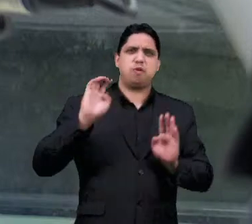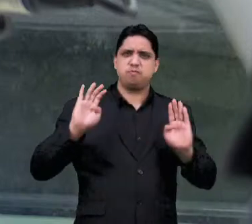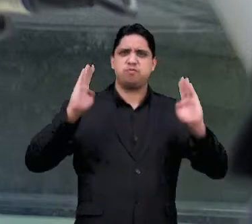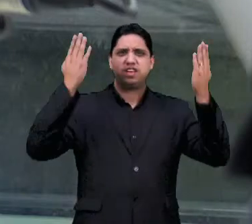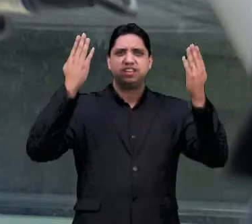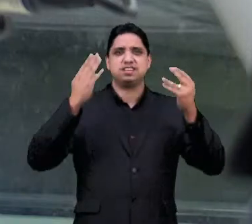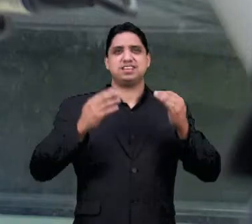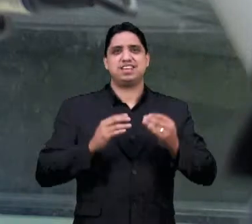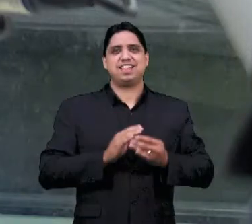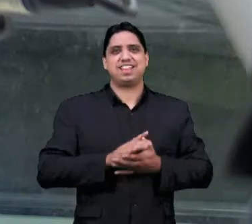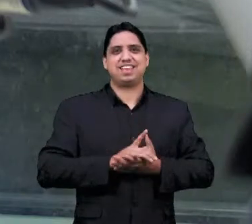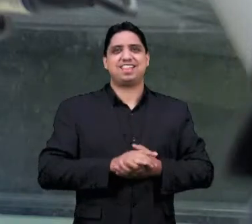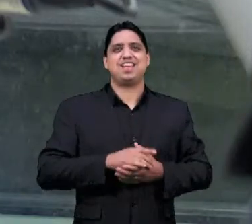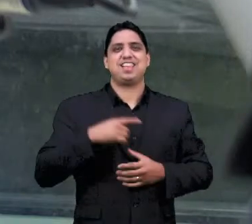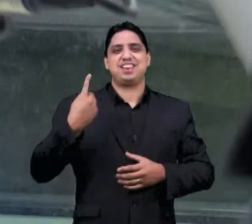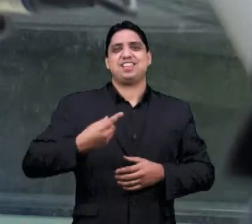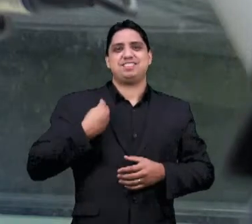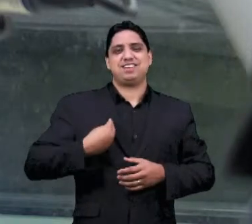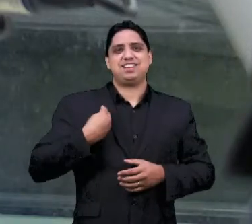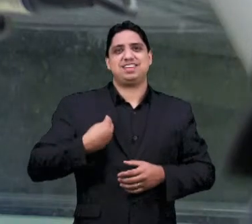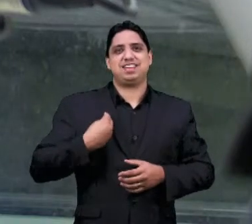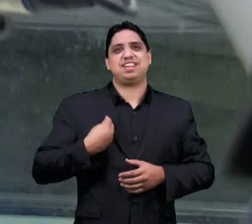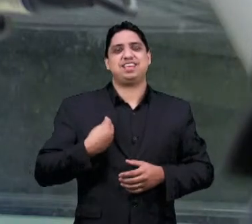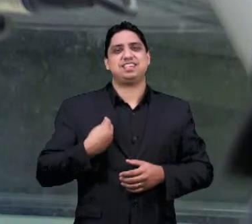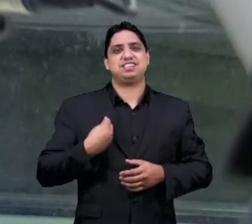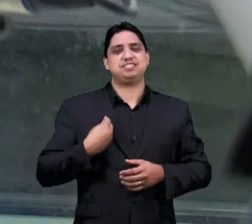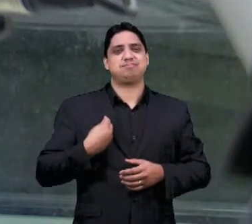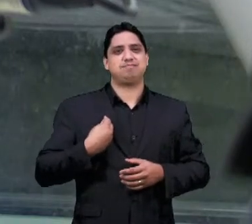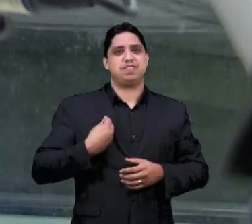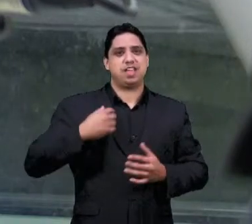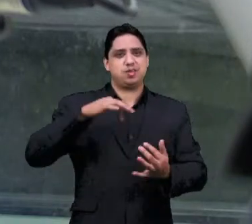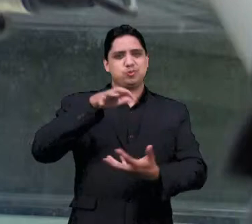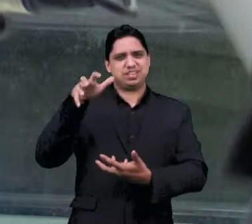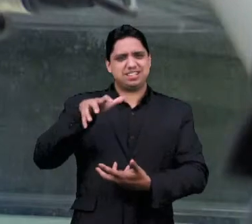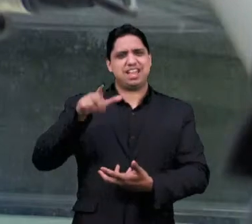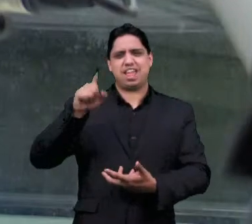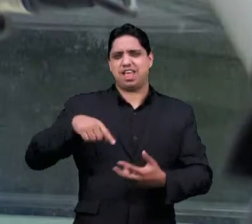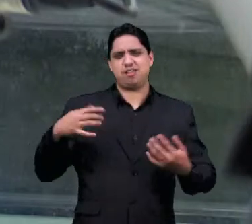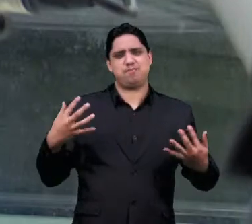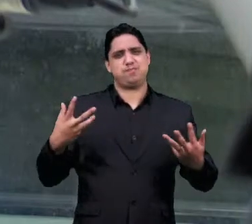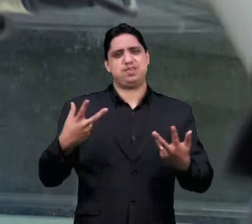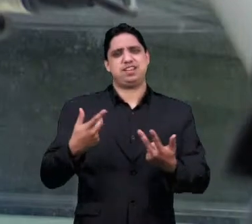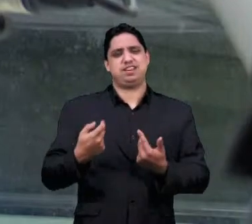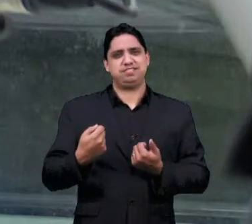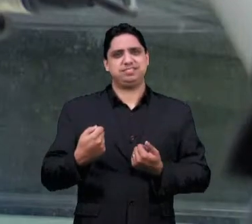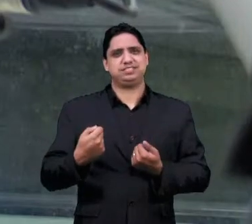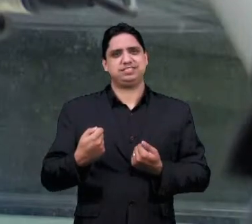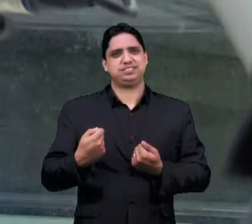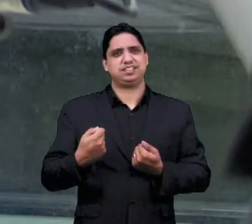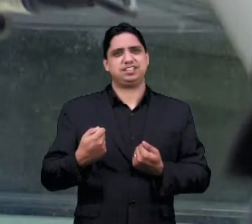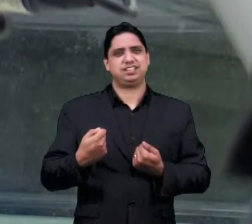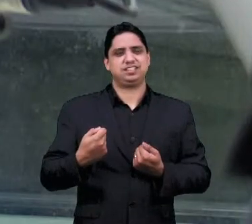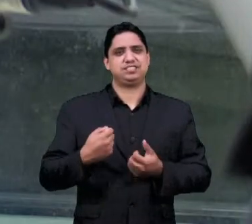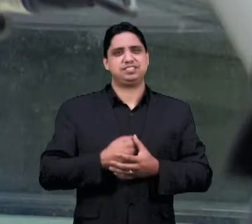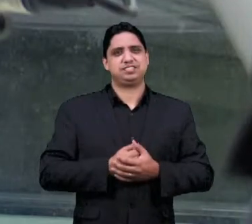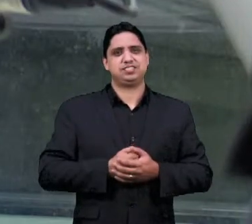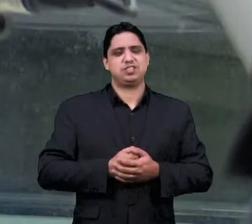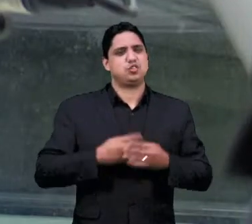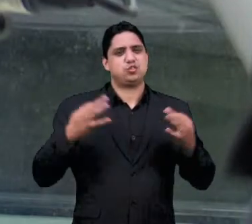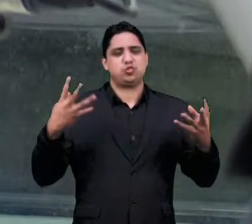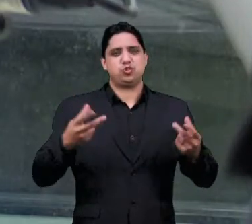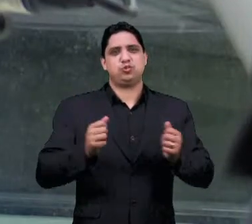De vez em quando a gente participa. O satélite é uma maravilha, né? Você pode... O pessoal tudo